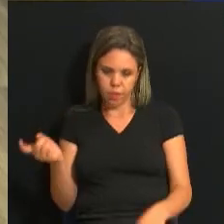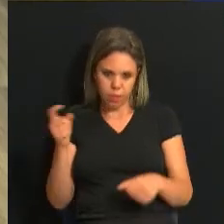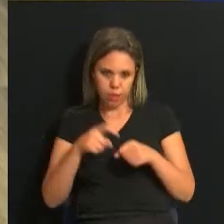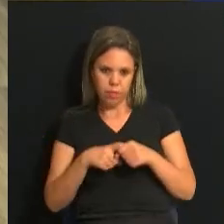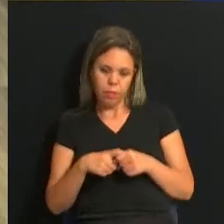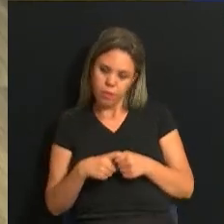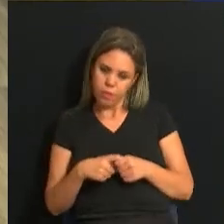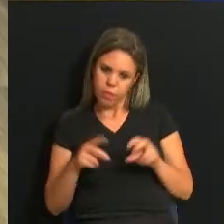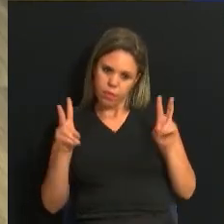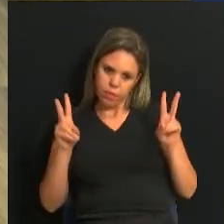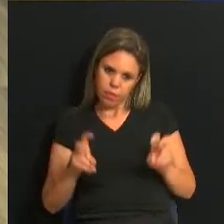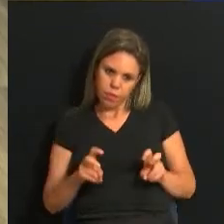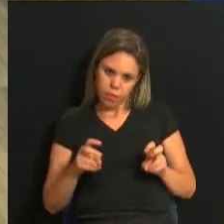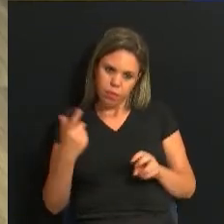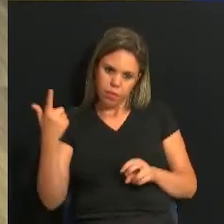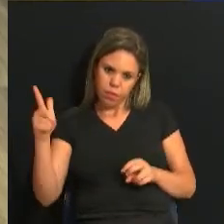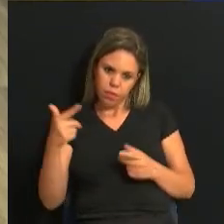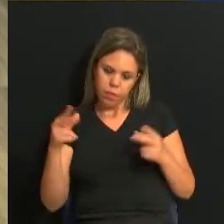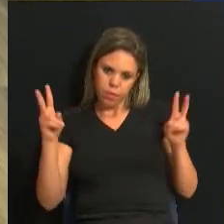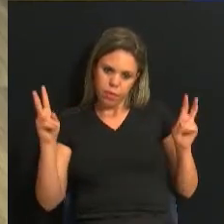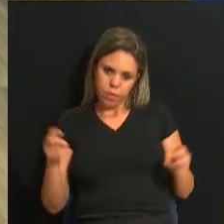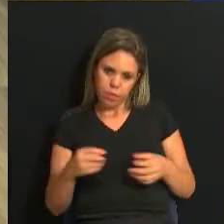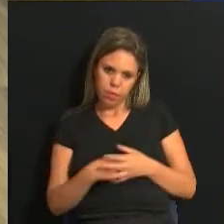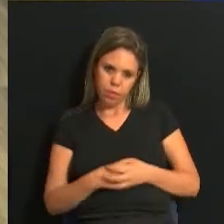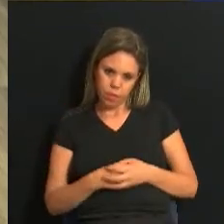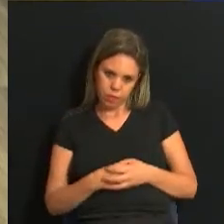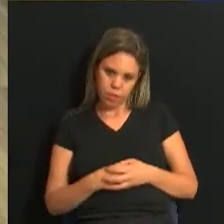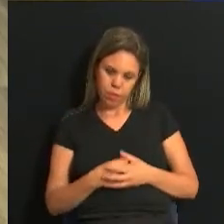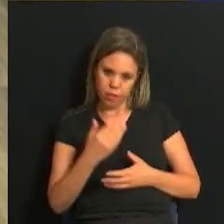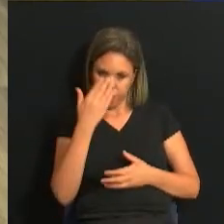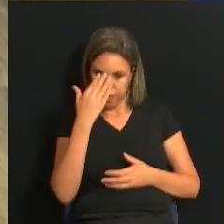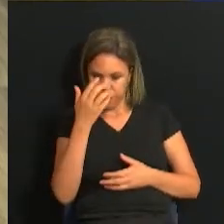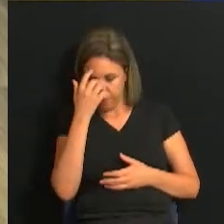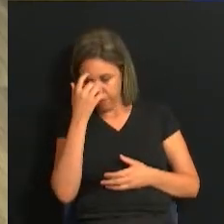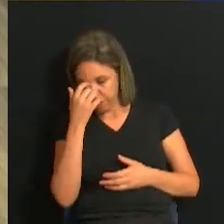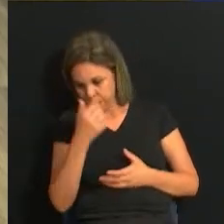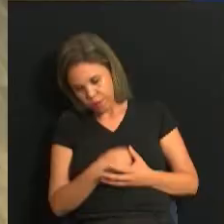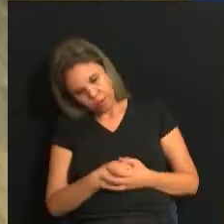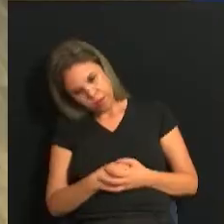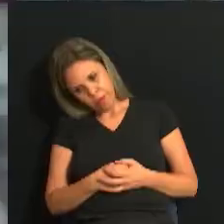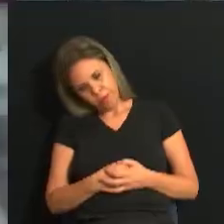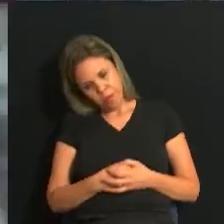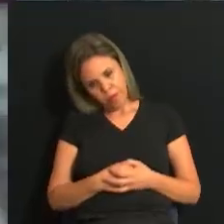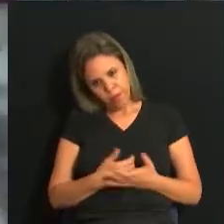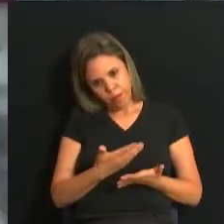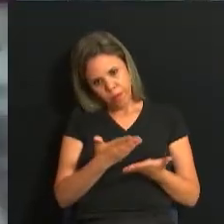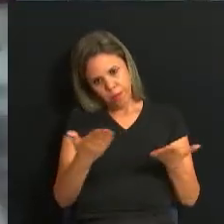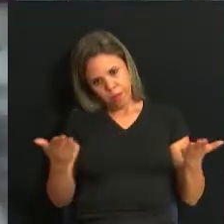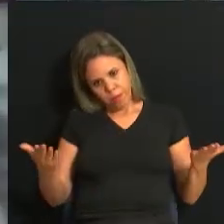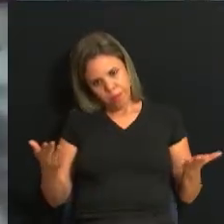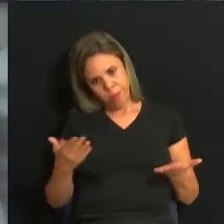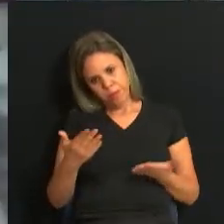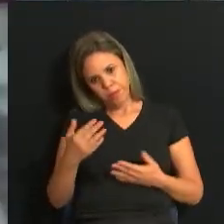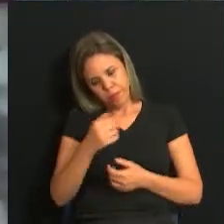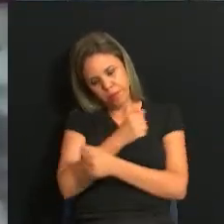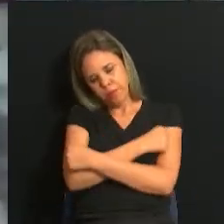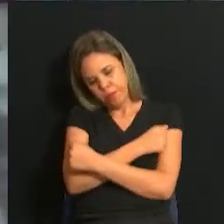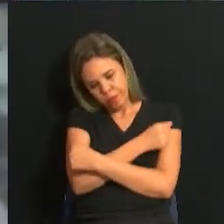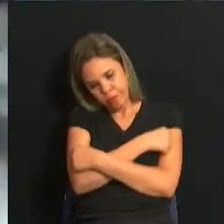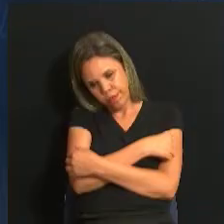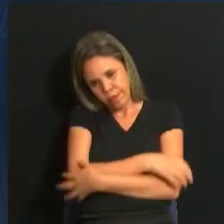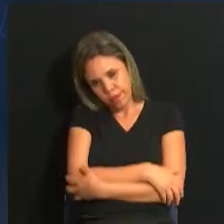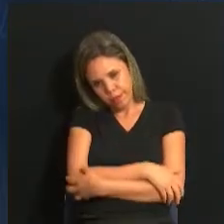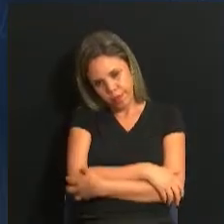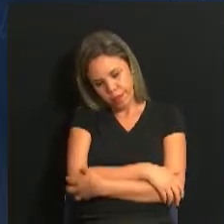falar sobre esse e outros assuntos. E muito obrigado. Obrigada eu, Gabriel. Um abraço. Um abraço. Nós